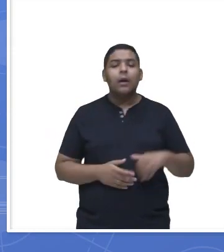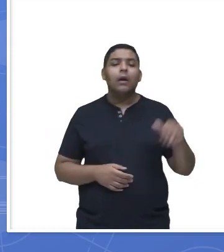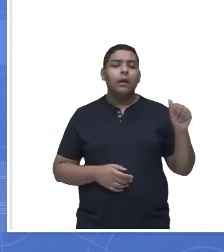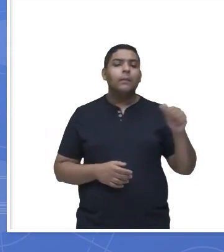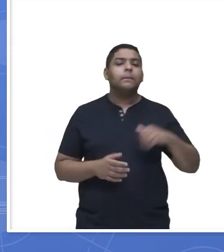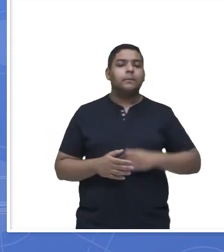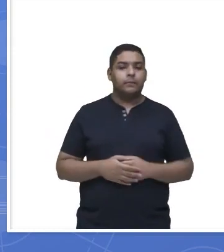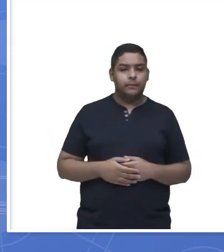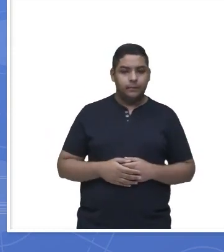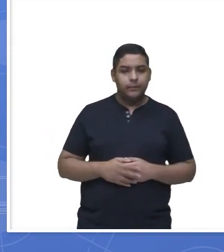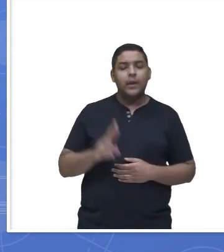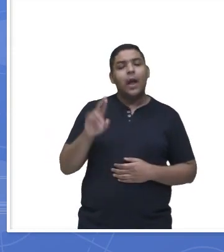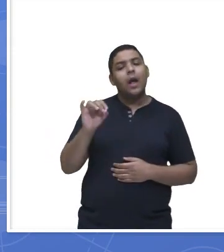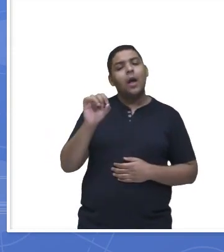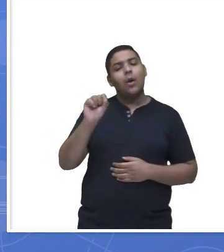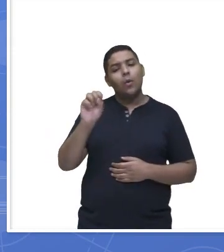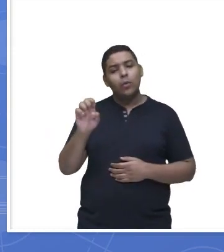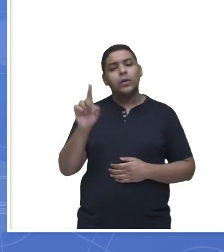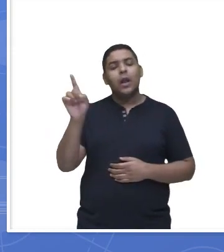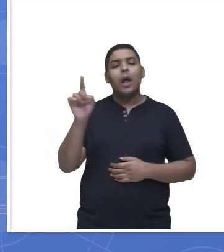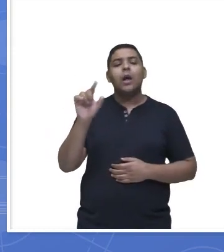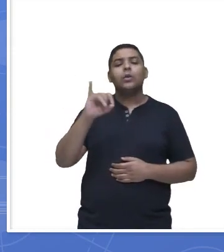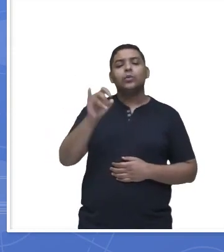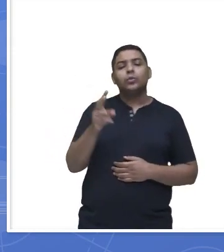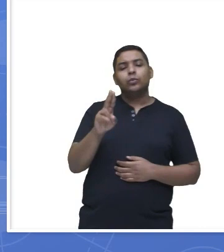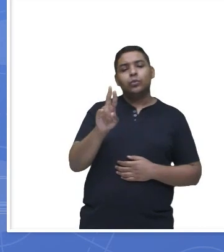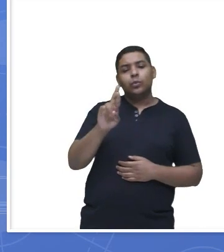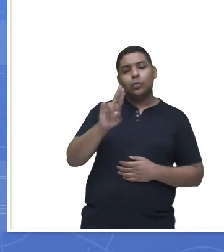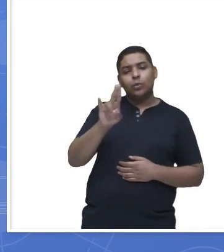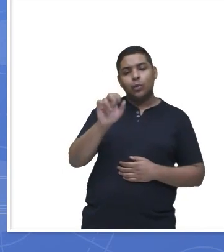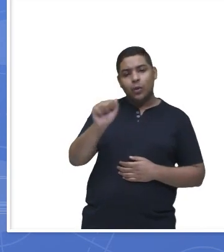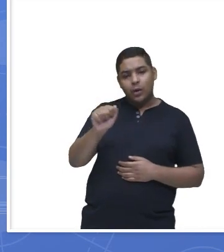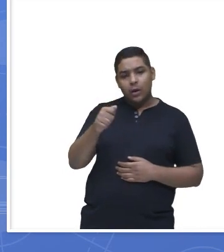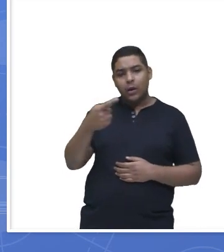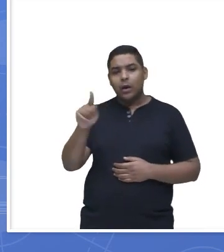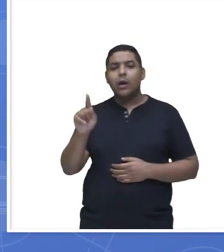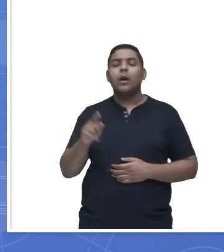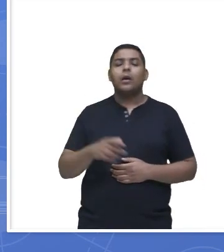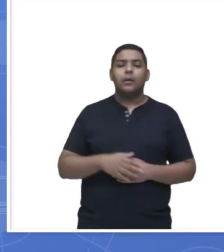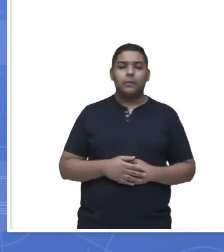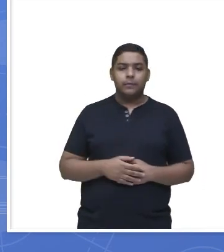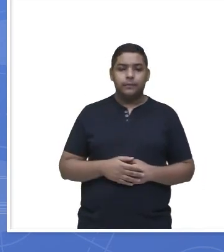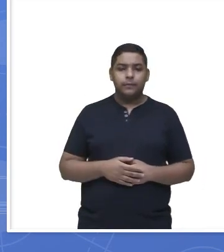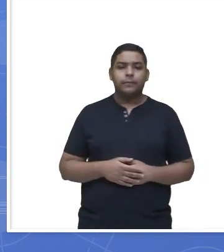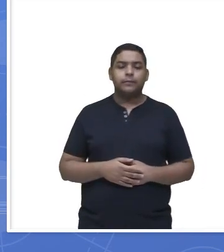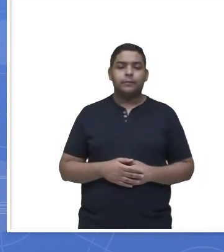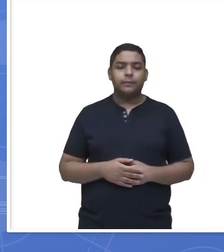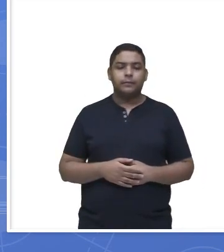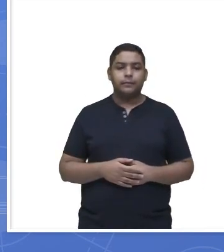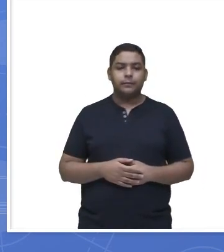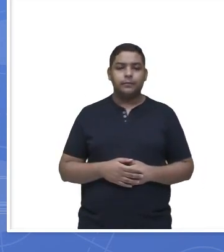Rose, lá do município de Juruá, da escola Romerito da Silva, também letra A.